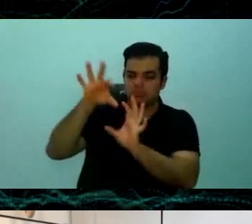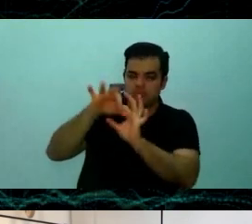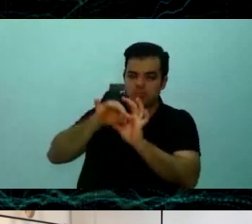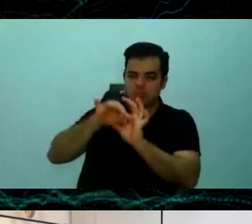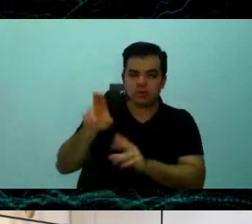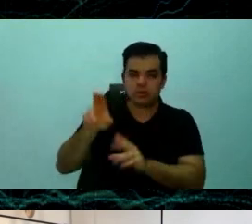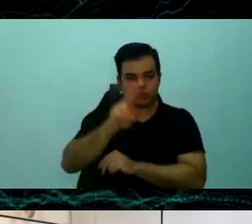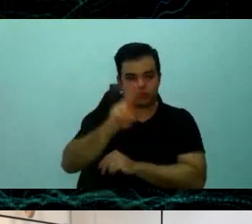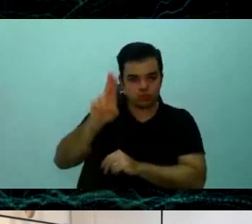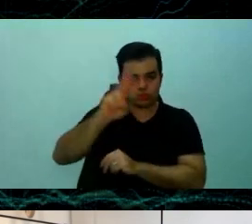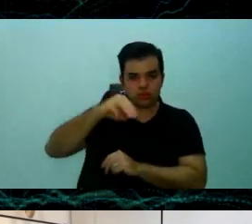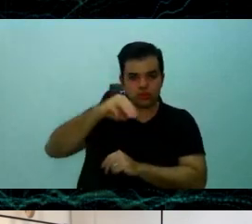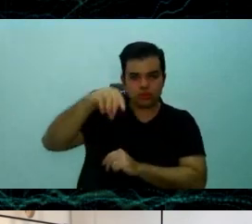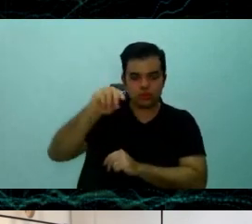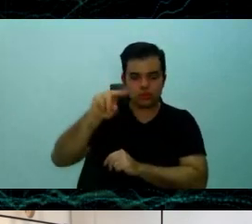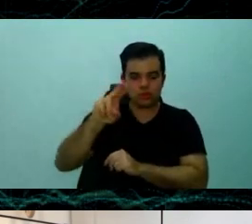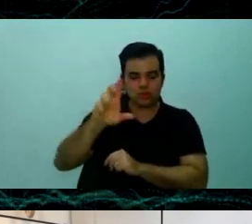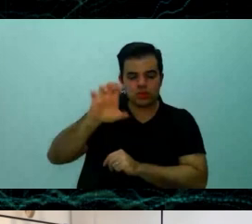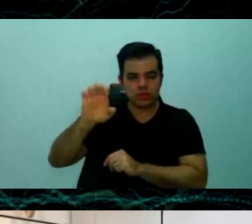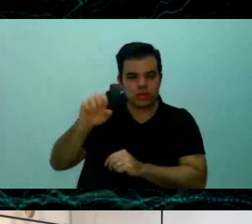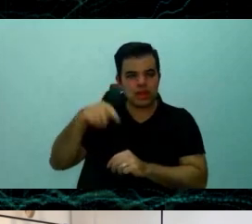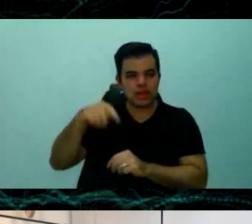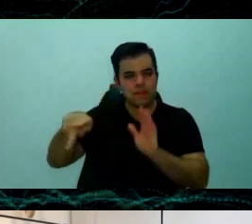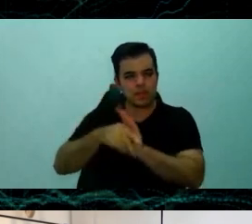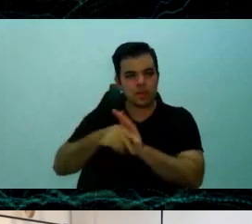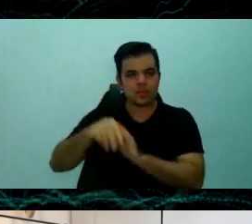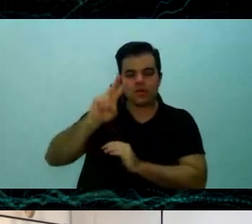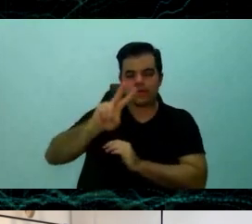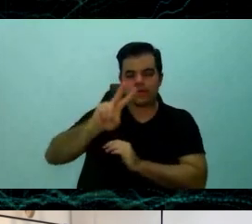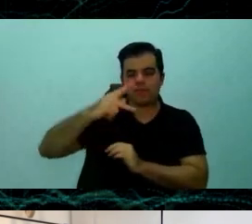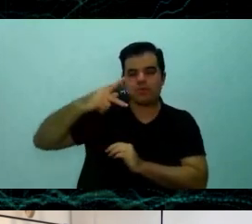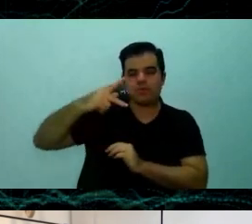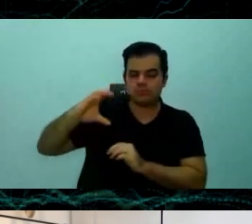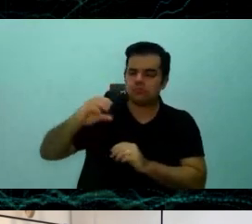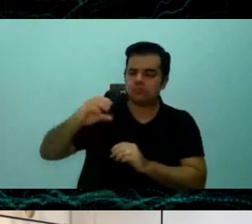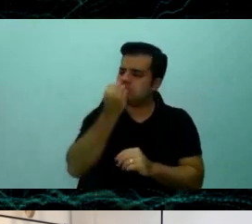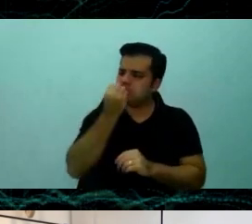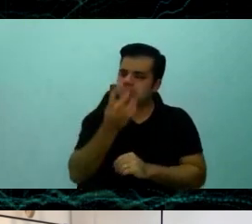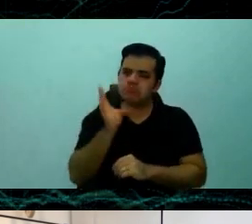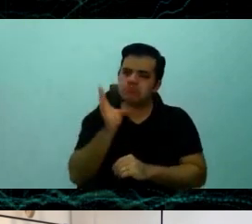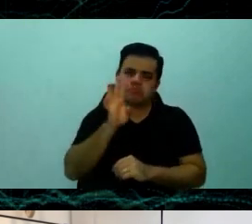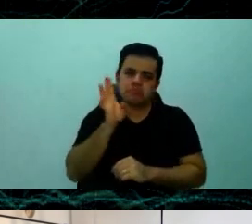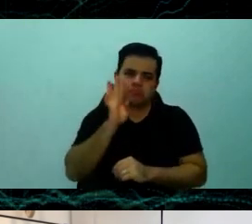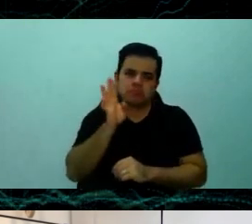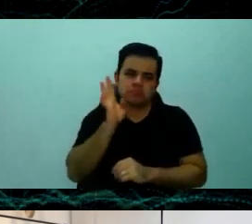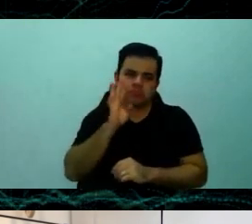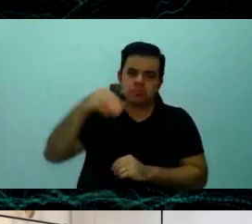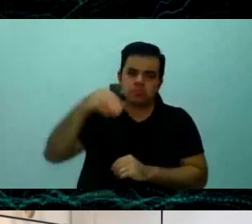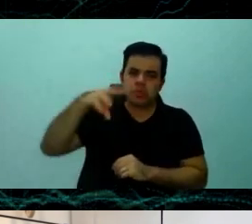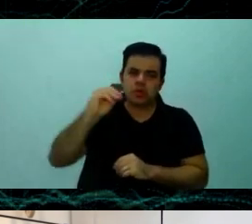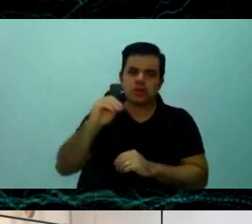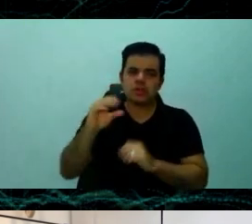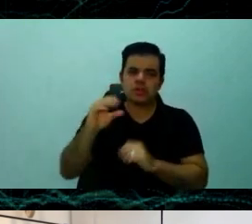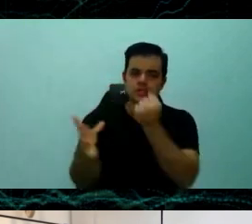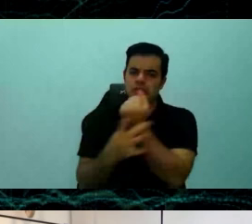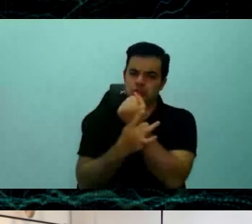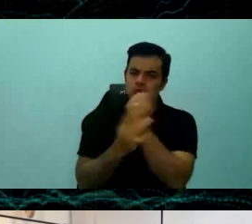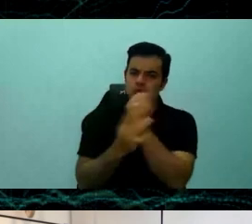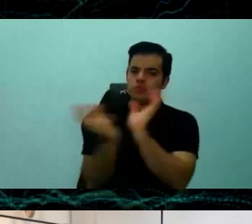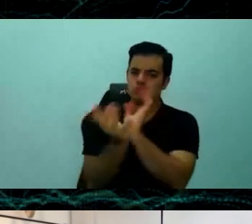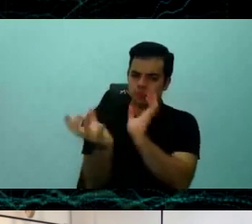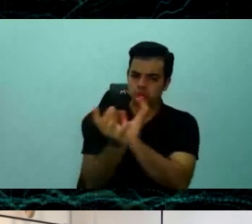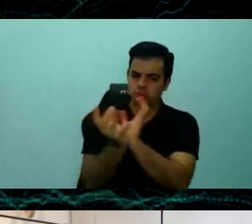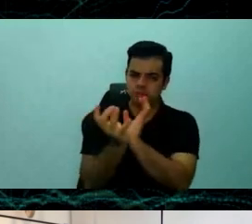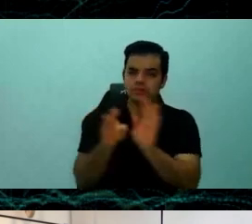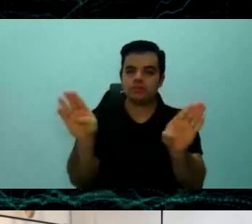gente tem o módulo da VPC, legal, tá bom? Aí a gente tem o módulo Security Group, tá?